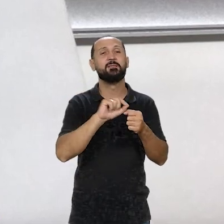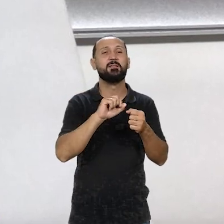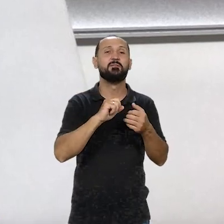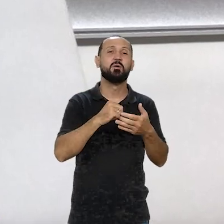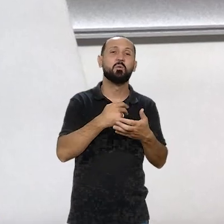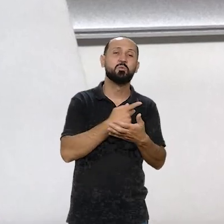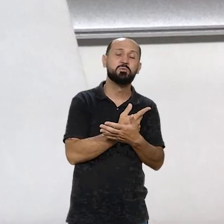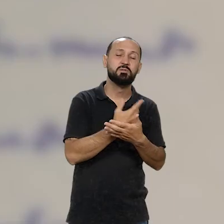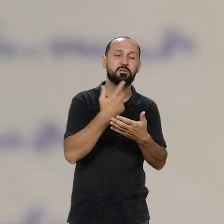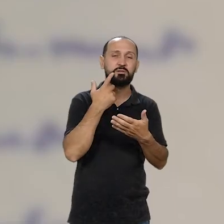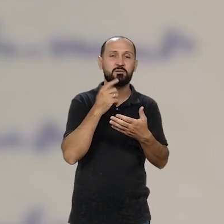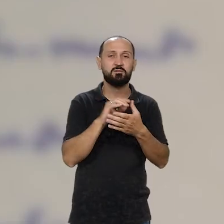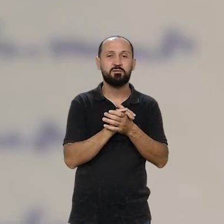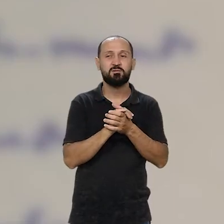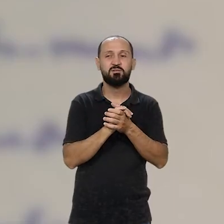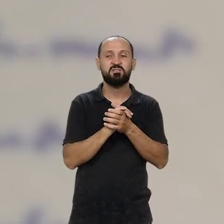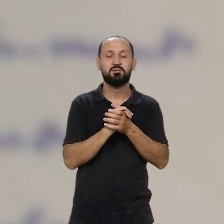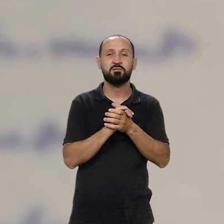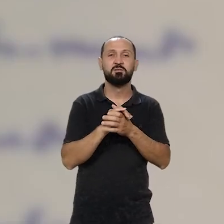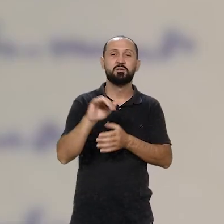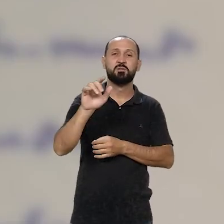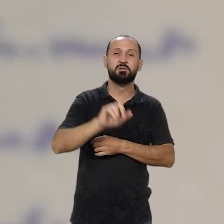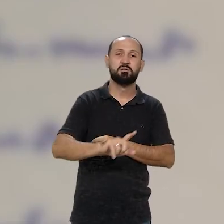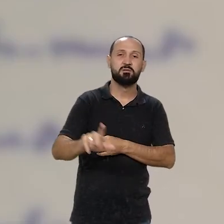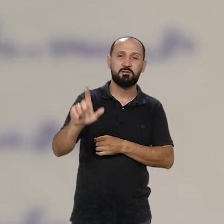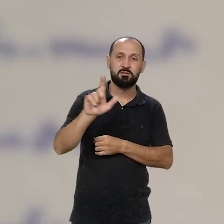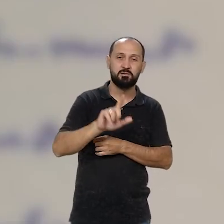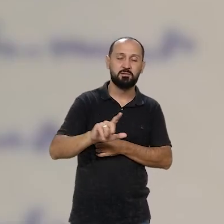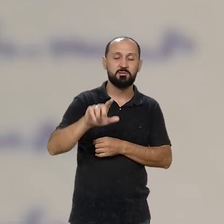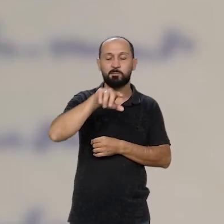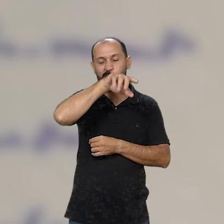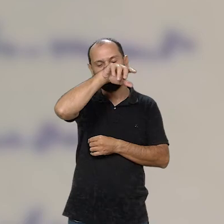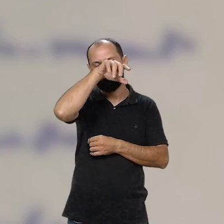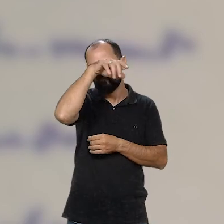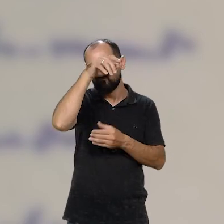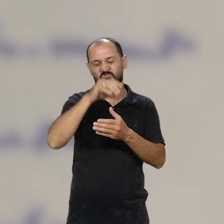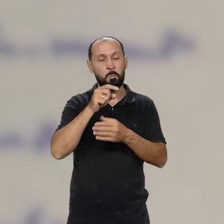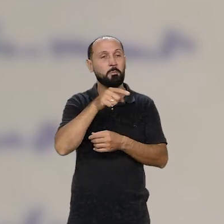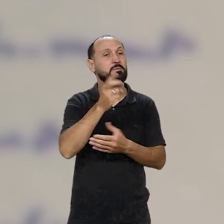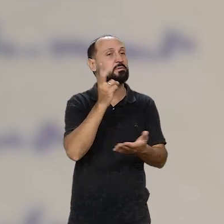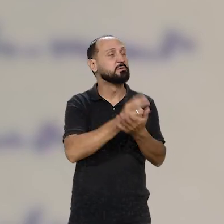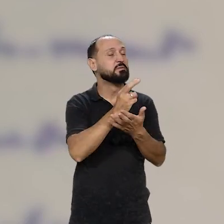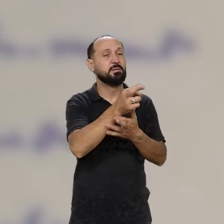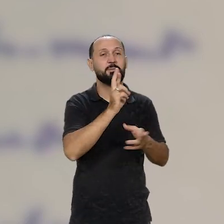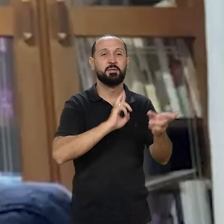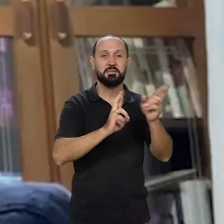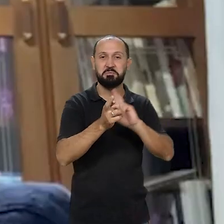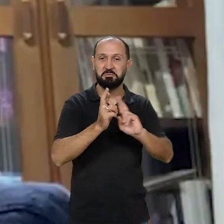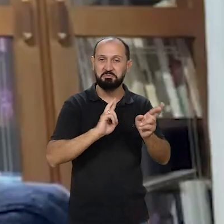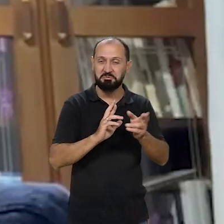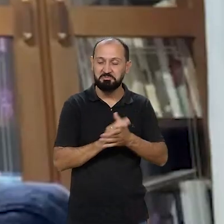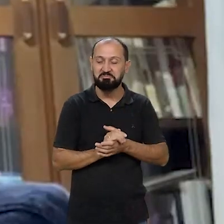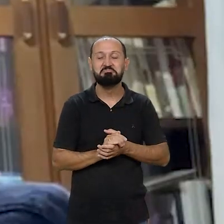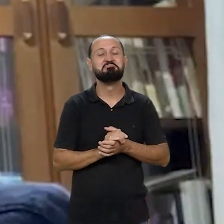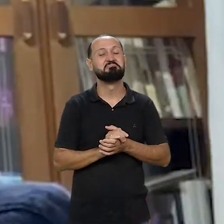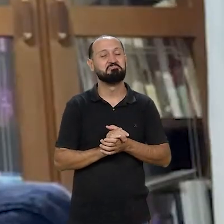o que estava acontecendo a respeito de literatura, e ele sempre me respondia. Ele